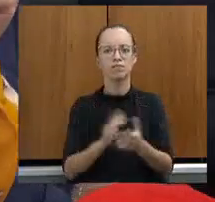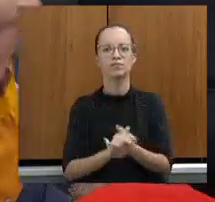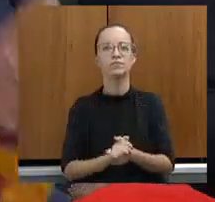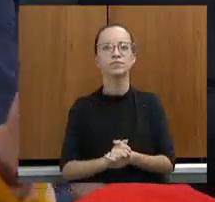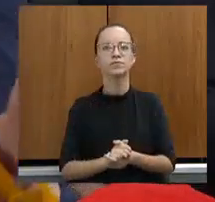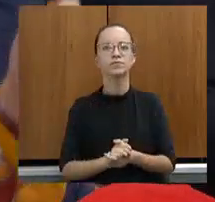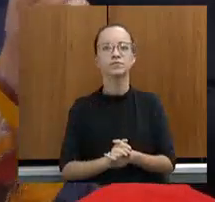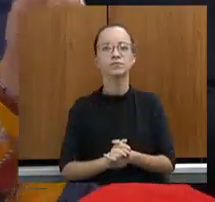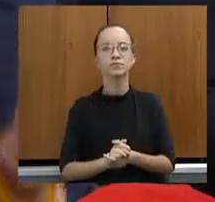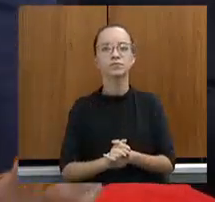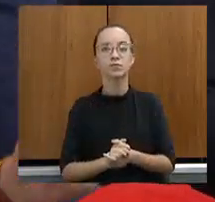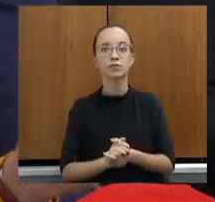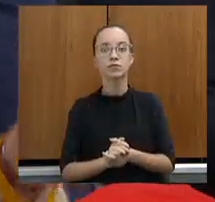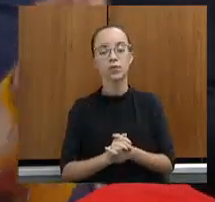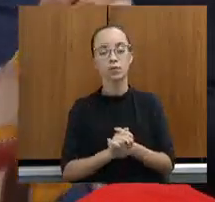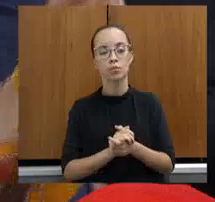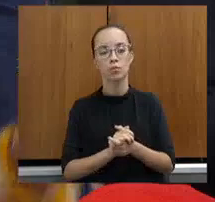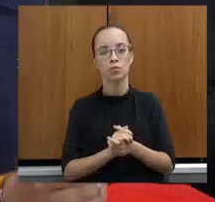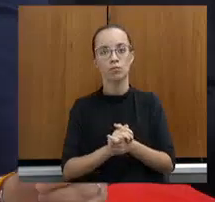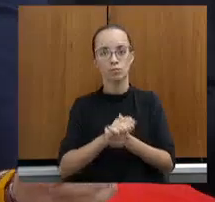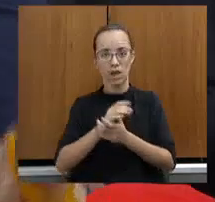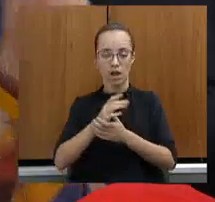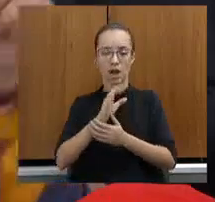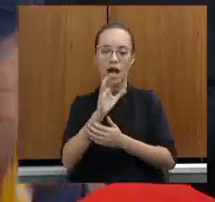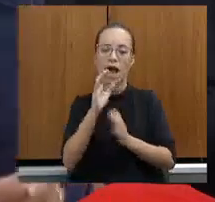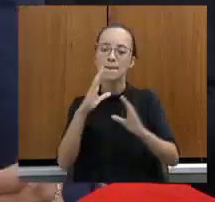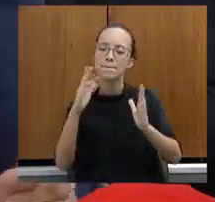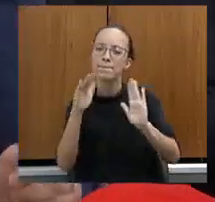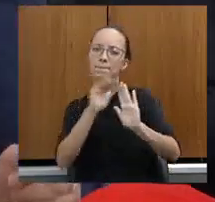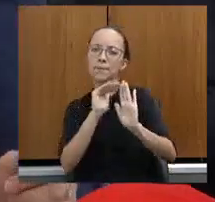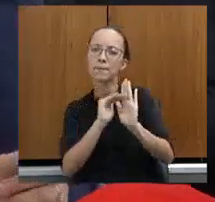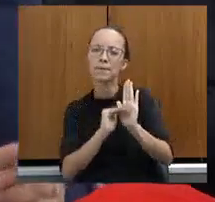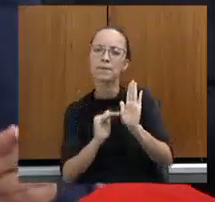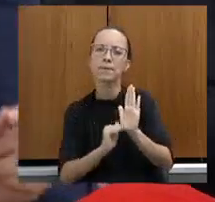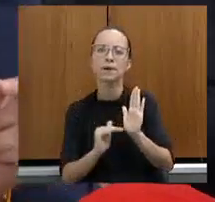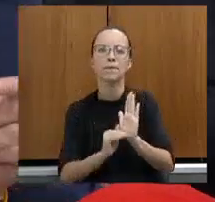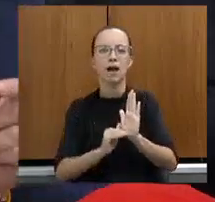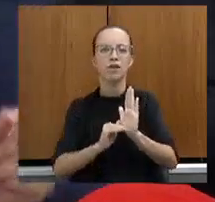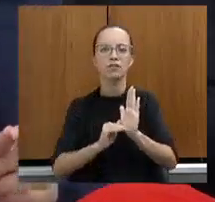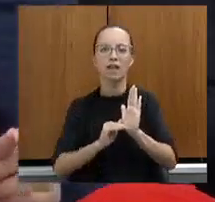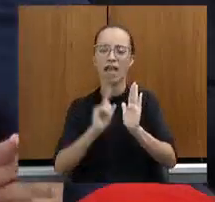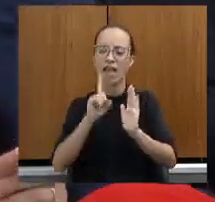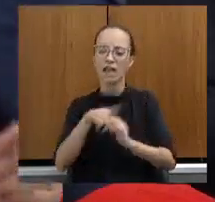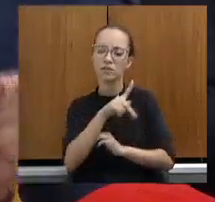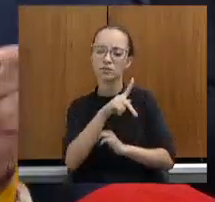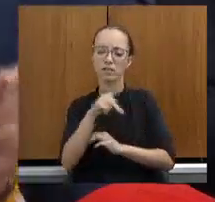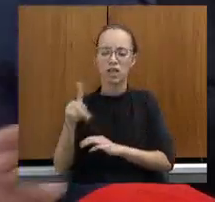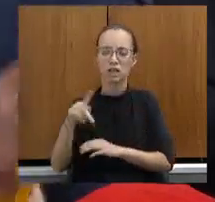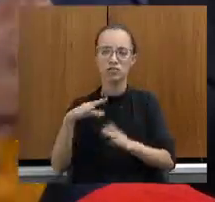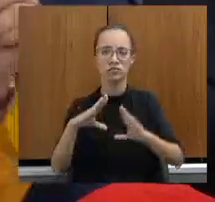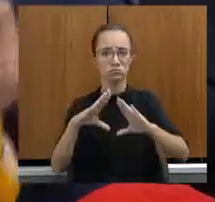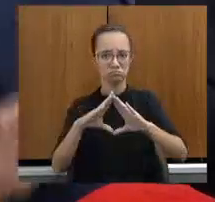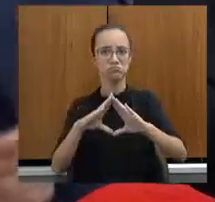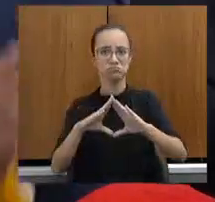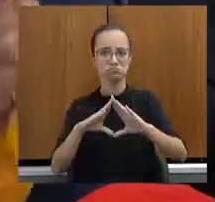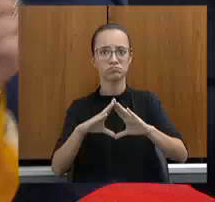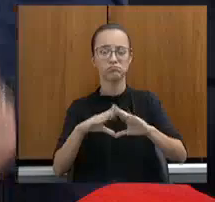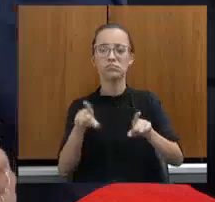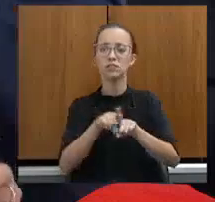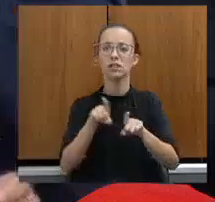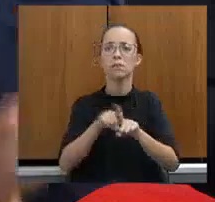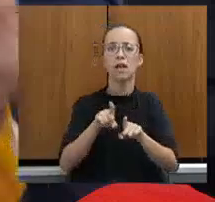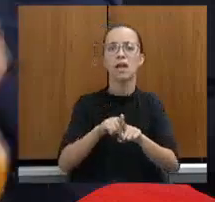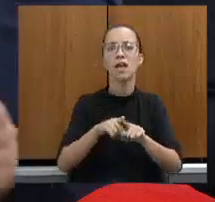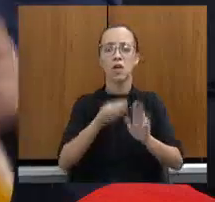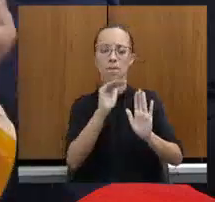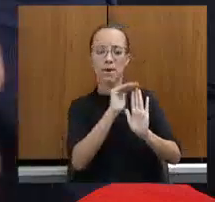o comando da pauta do Plenário é do presidente da Assembleia Legislativa assim como comando da